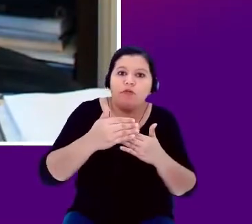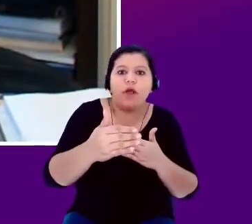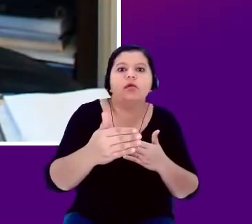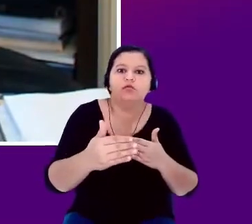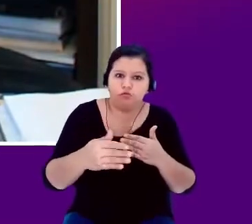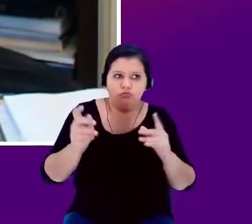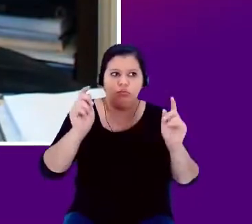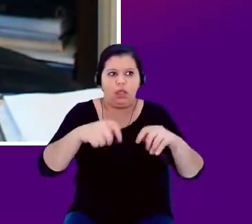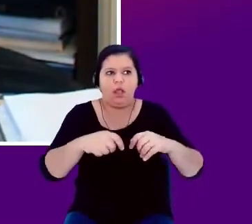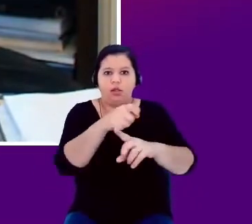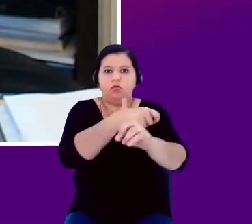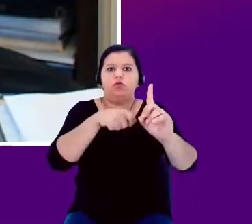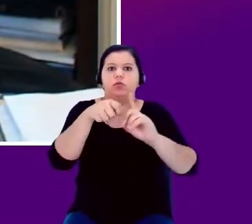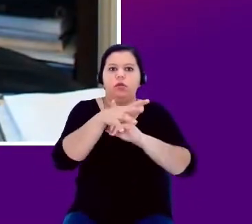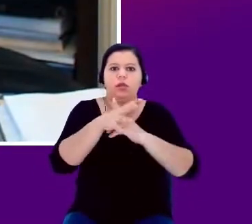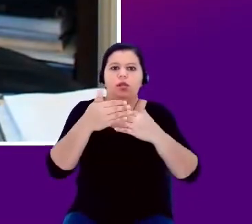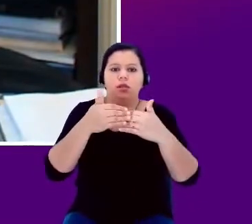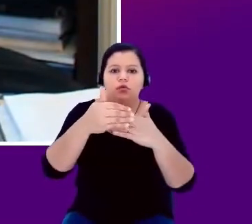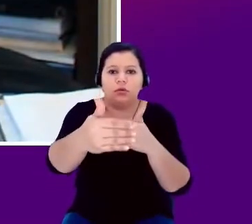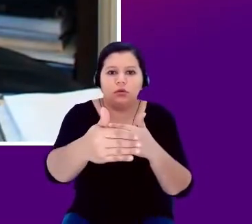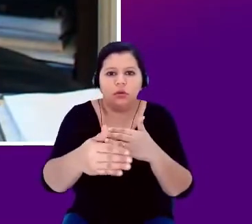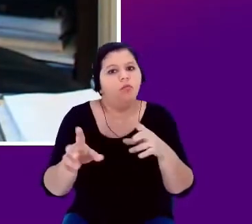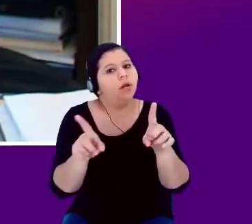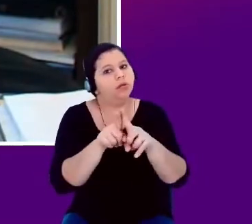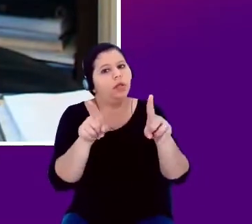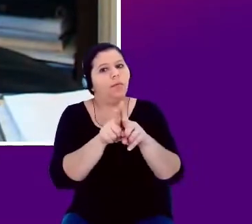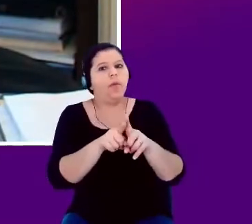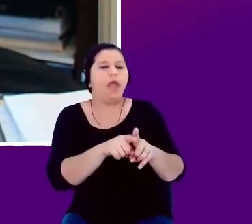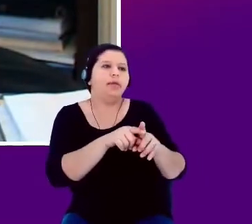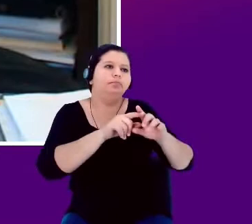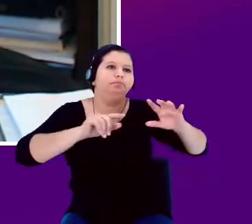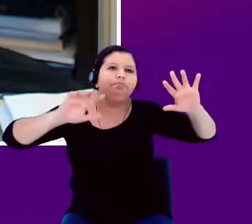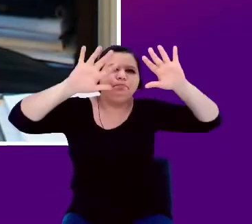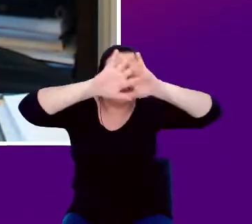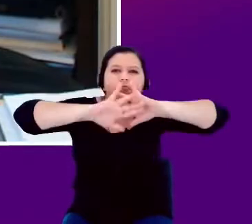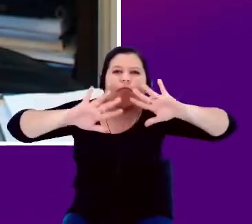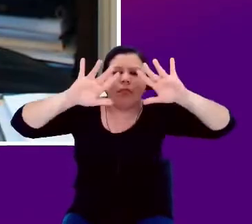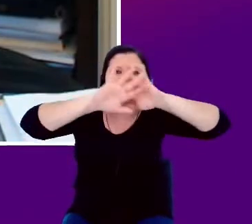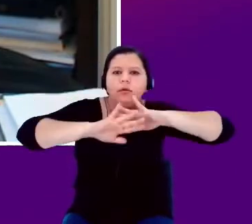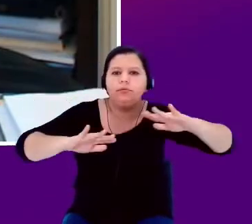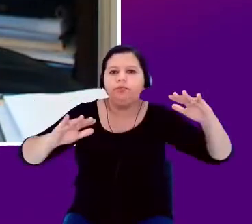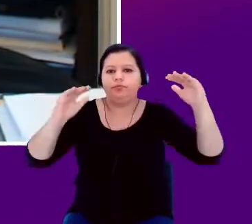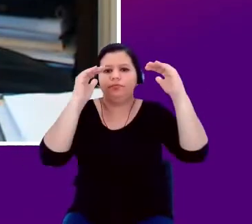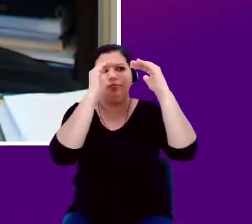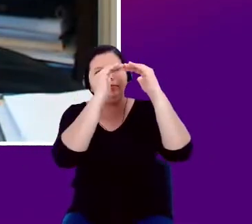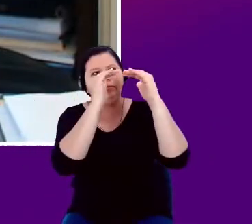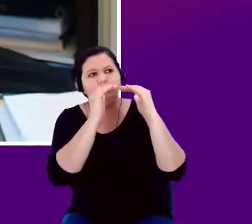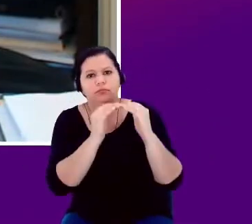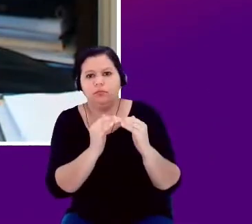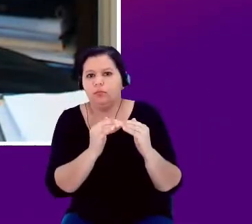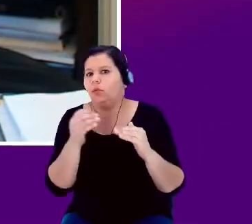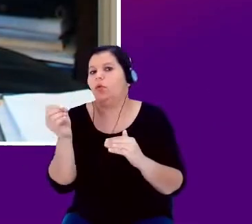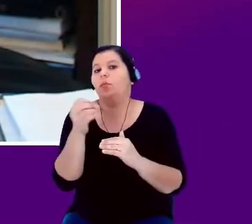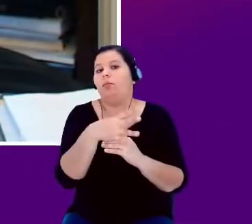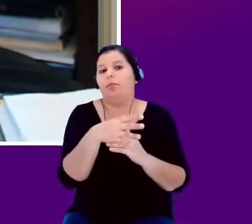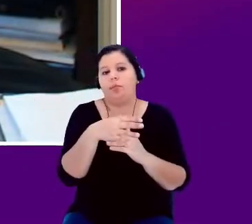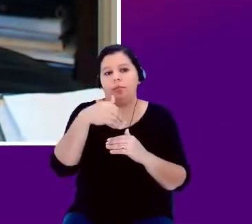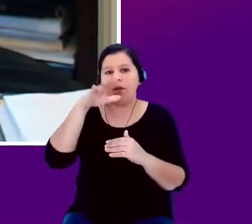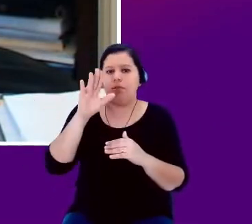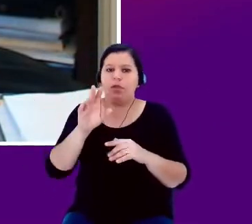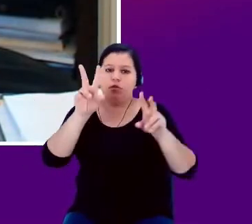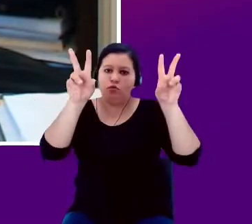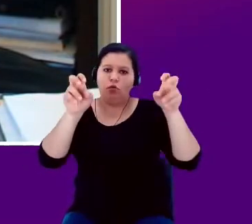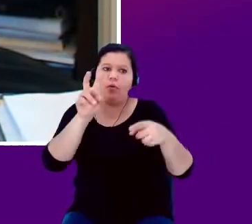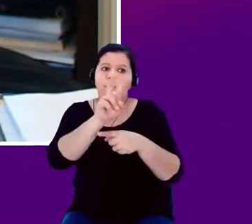também uma compaginação, por assim dizer, com o que há de mais moderno em proteção de dados,